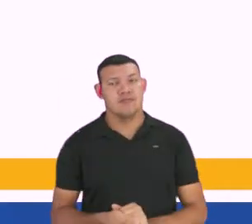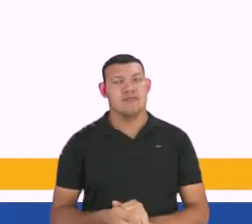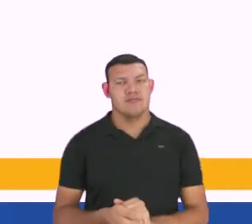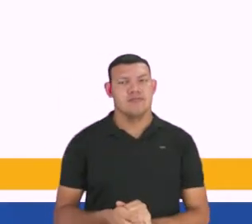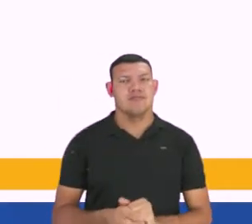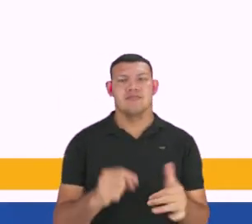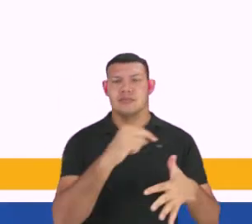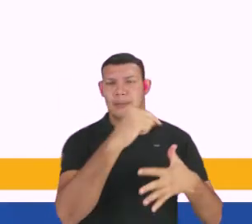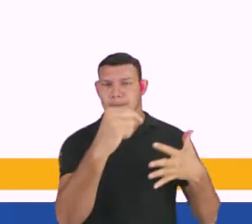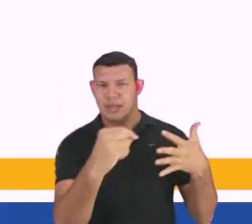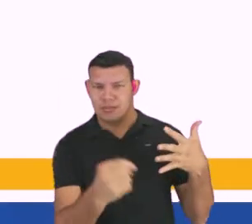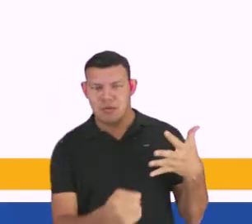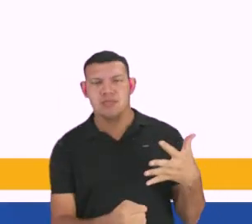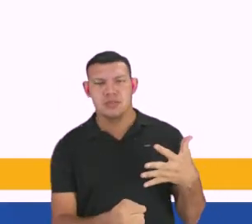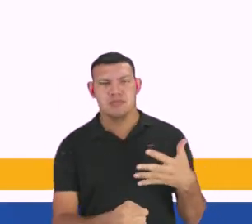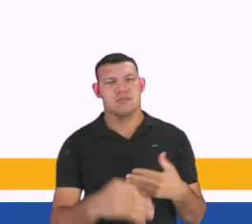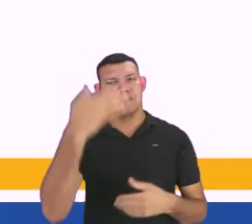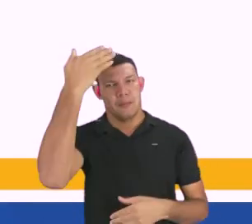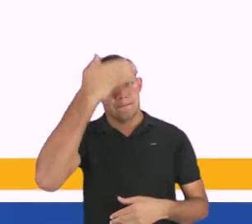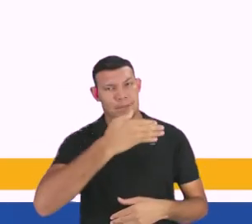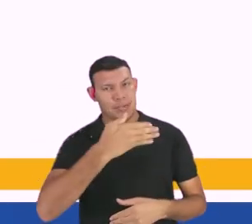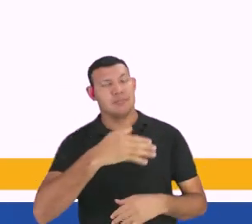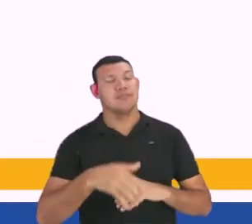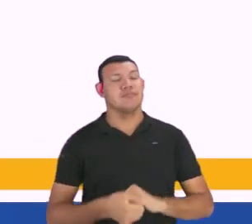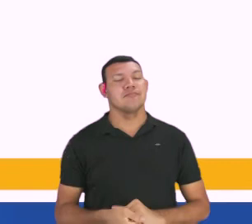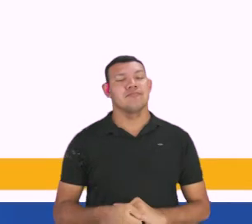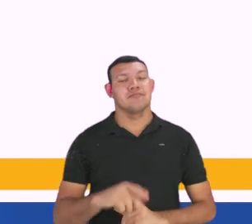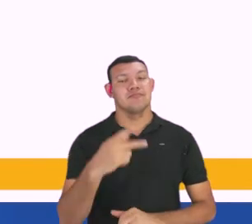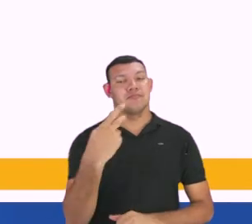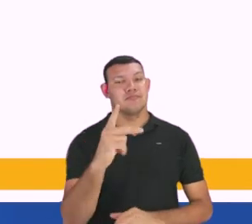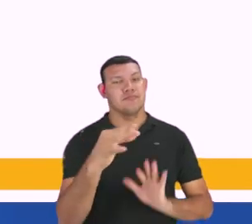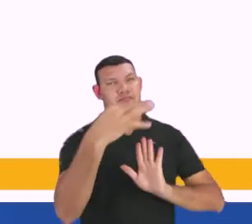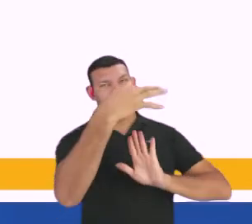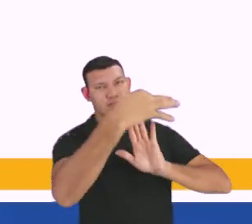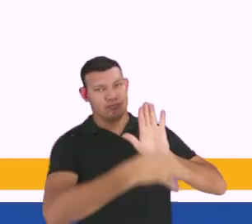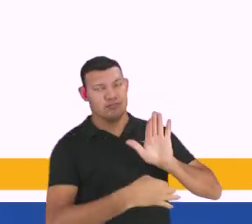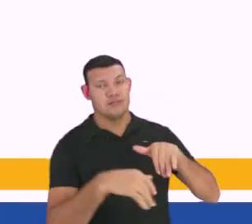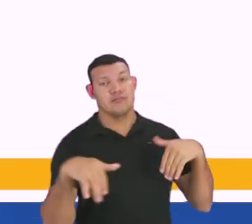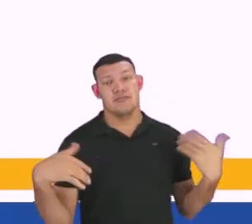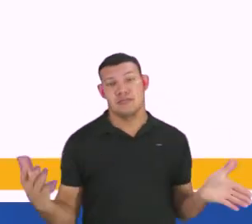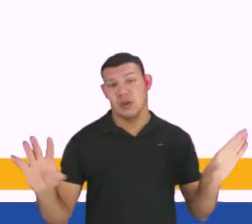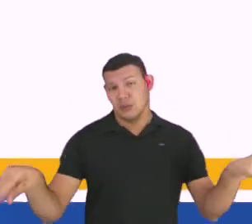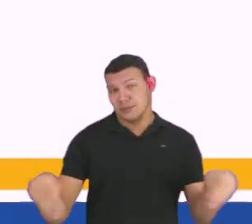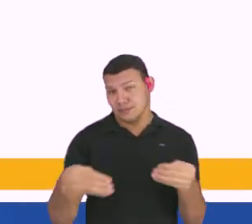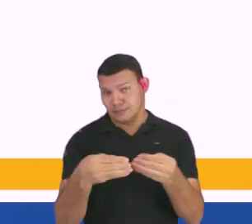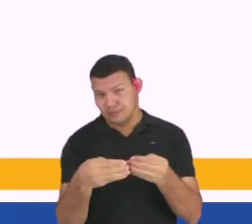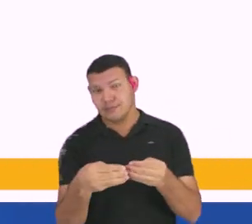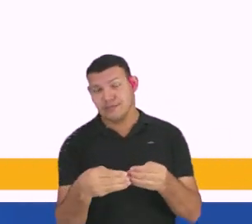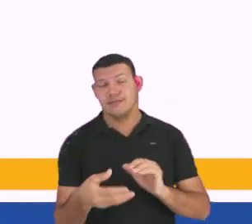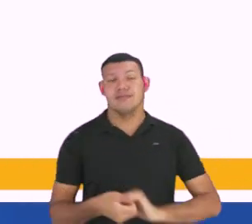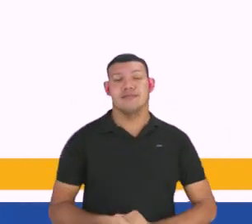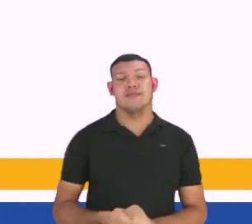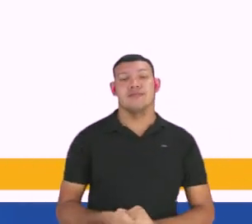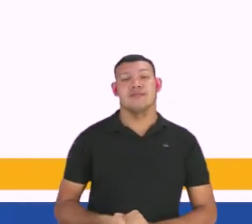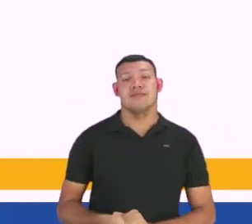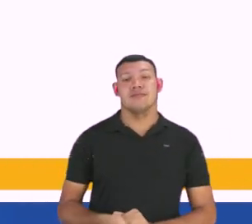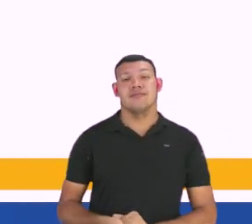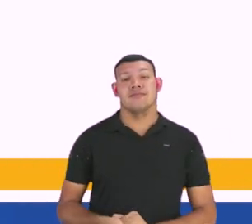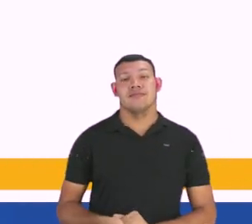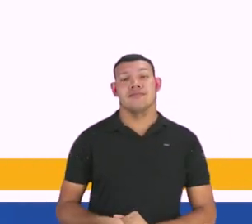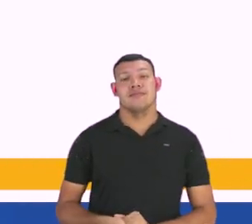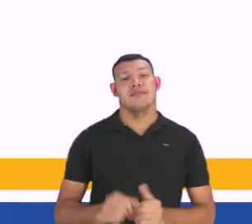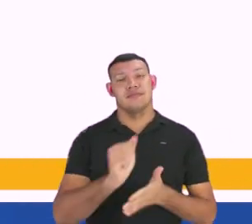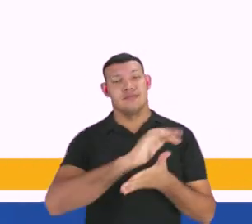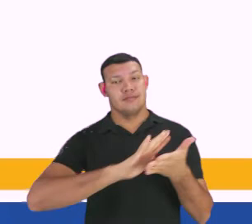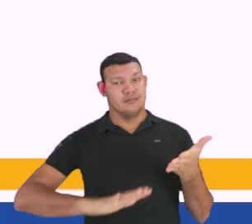os elementos que comprovam o seu argumento, tá? Então, em resumo, vamos aqui a uma